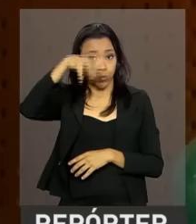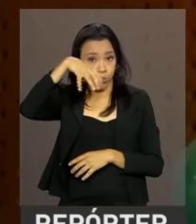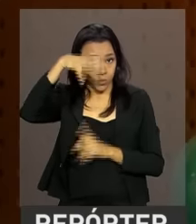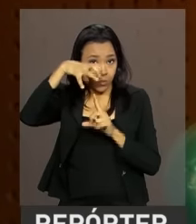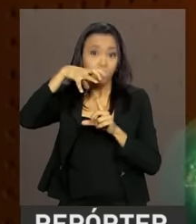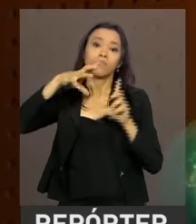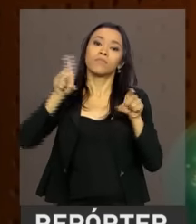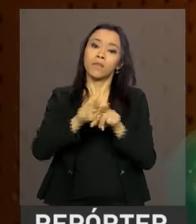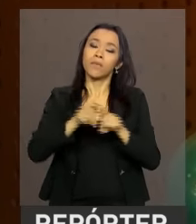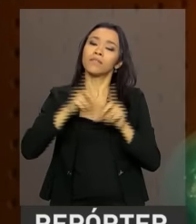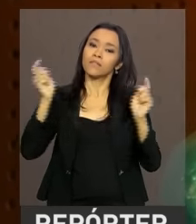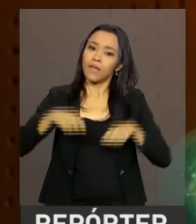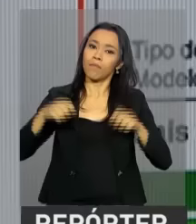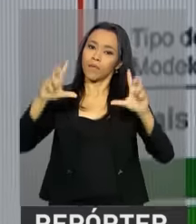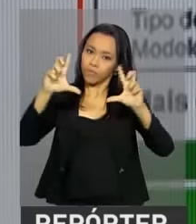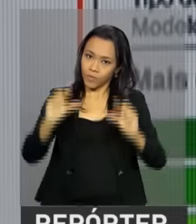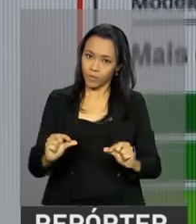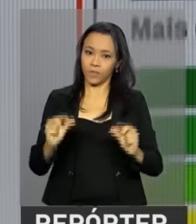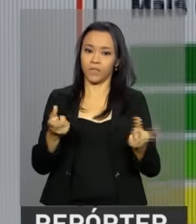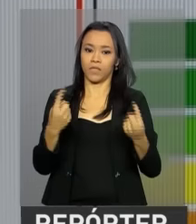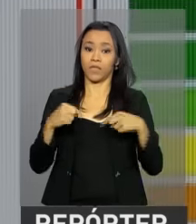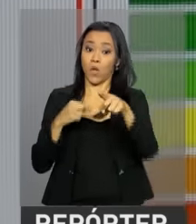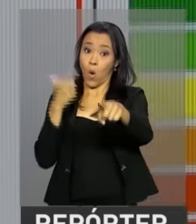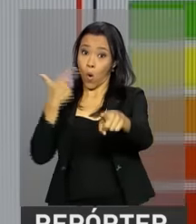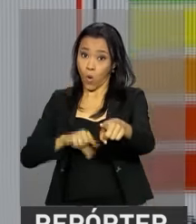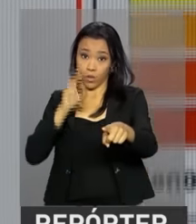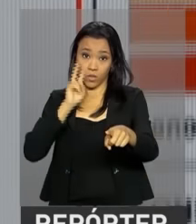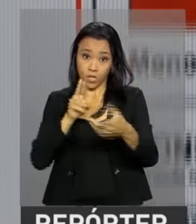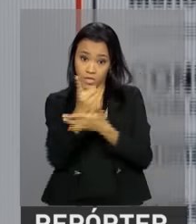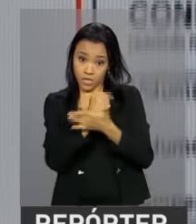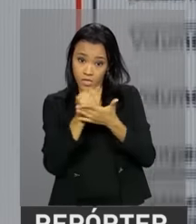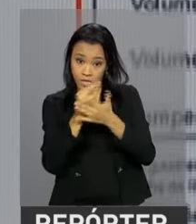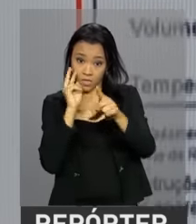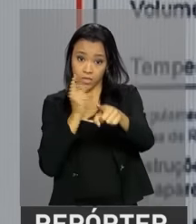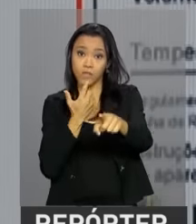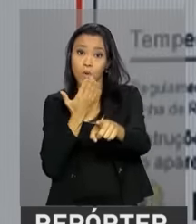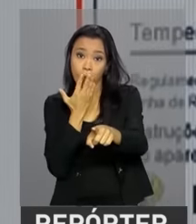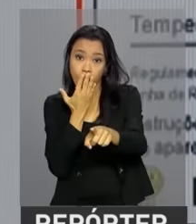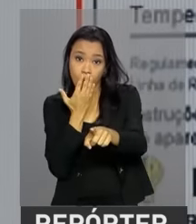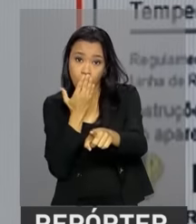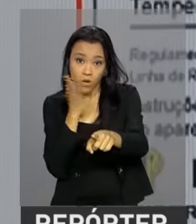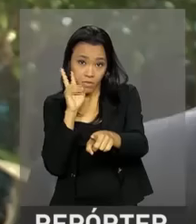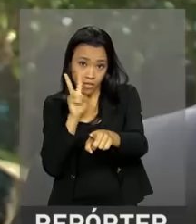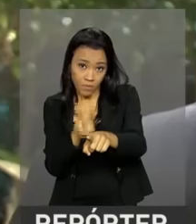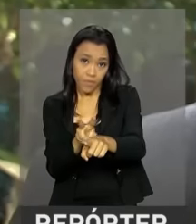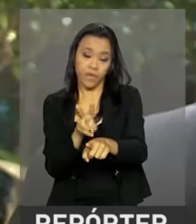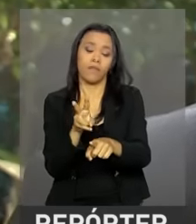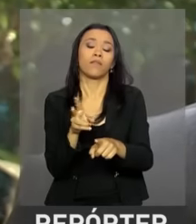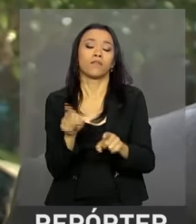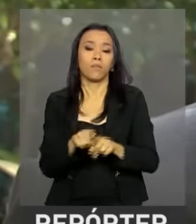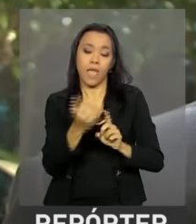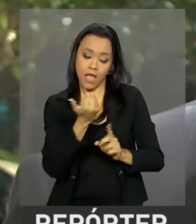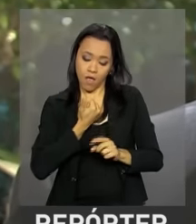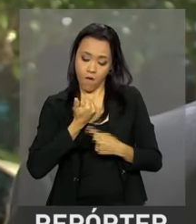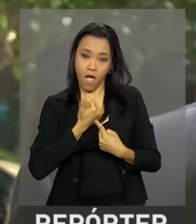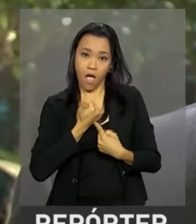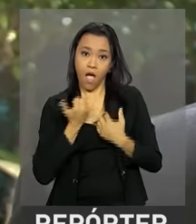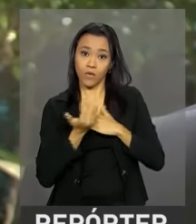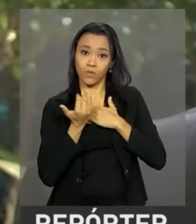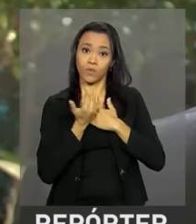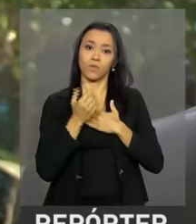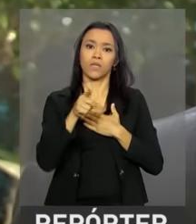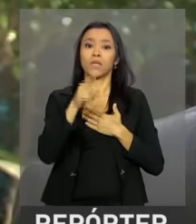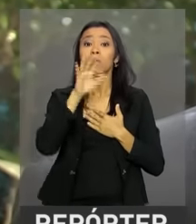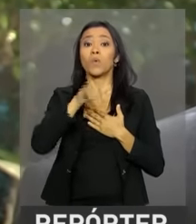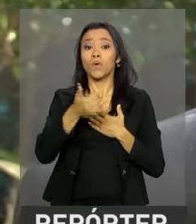gastaria outra dica é observar a etiqueta que mede a energia consumida pelos produtos com essa informação o consumidor